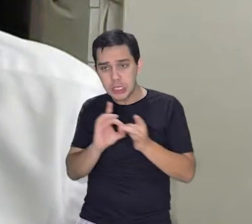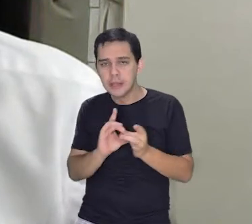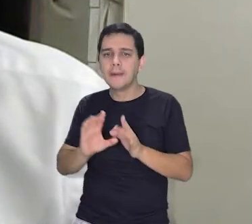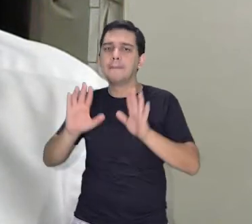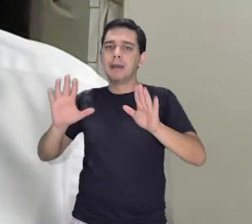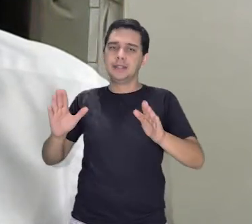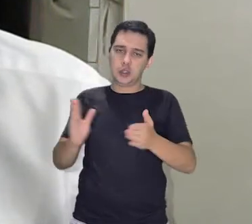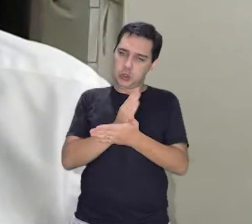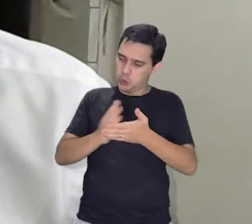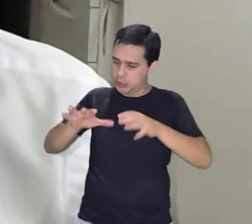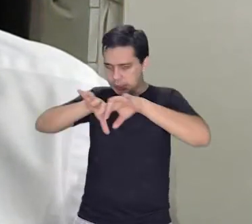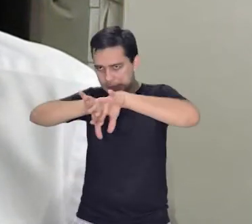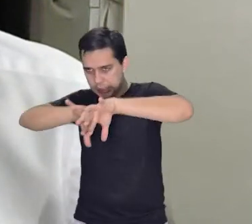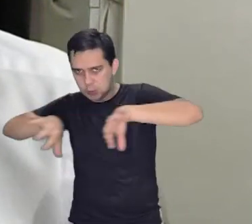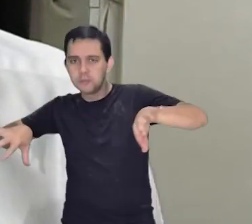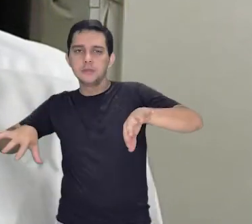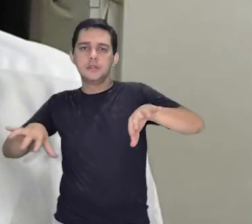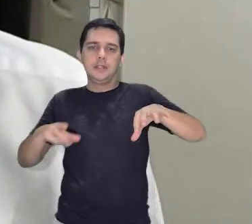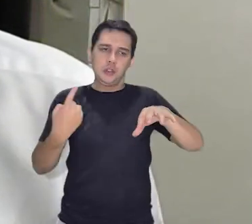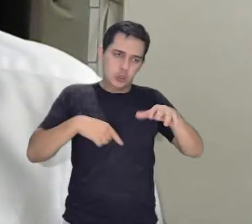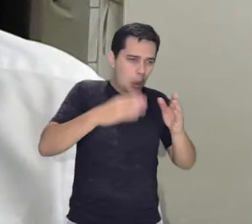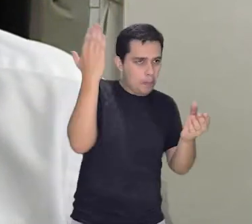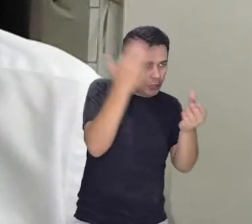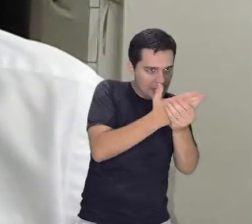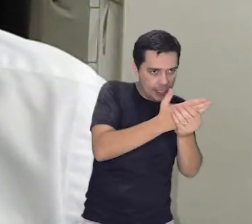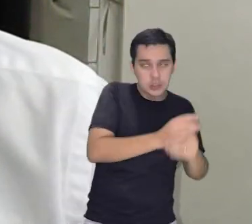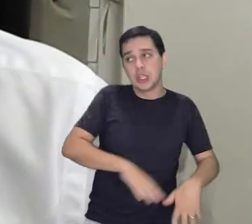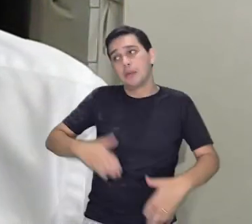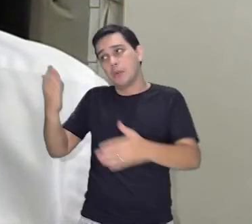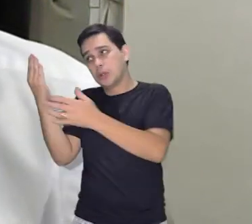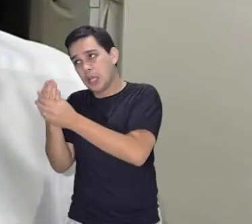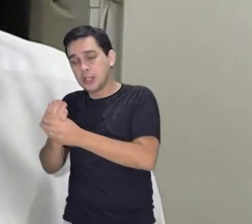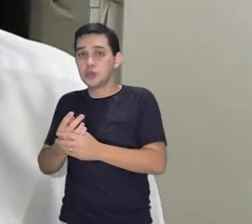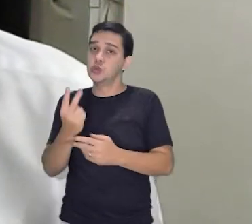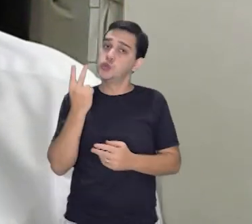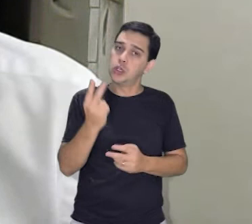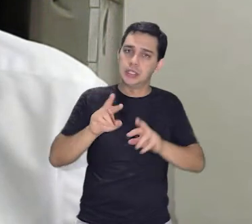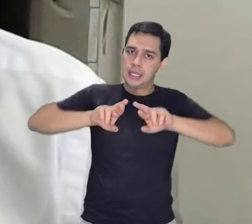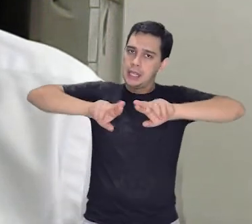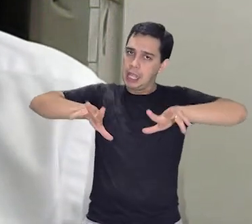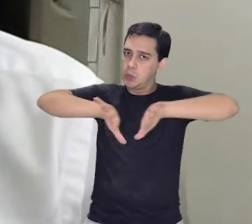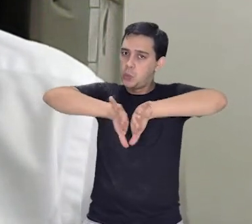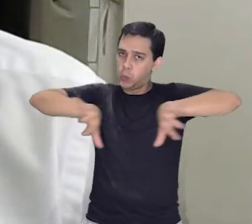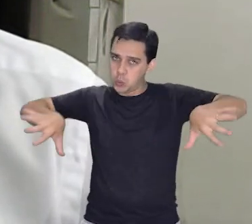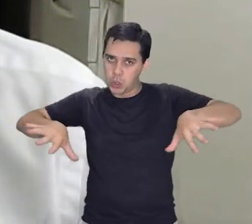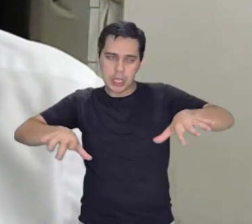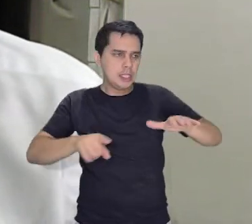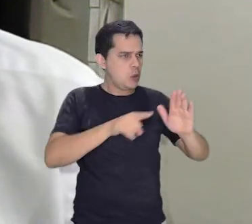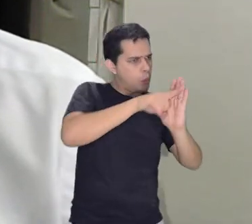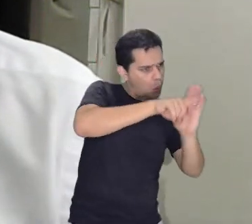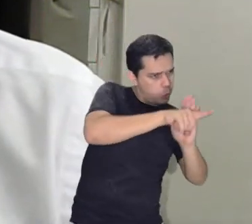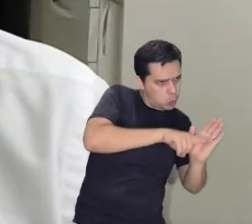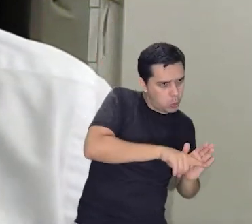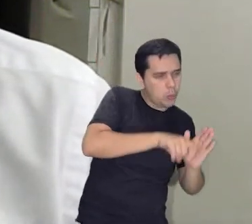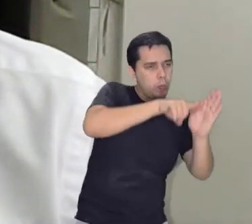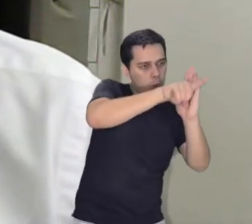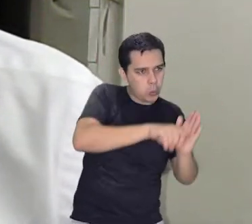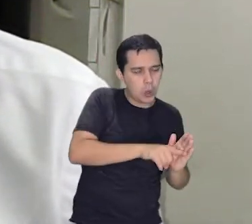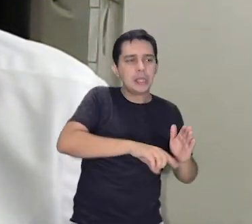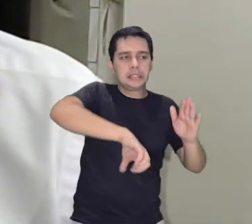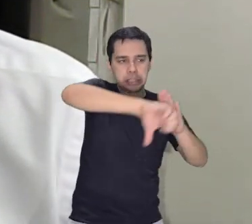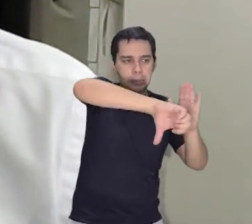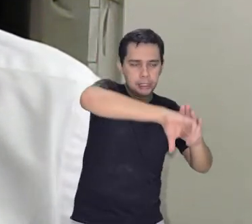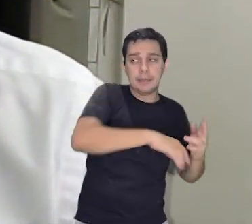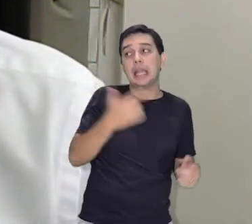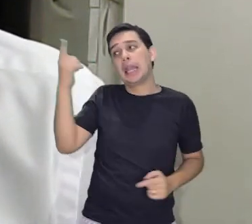organização. Para viabilizar o trâmite dos processos, os momentos de identificação de cada ilícito eles são distintos, e aí na medida